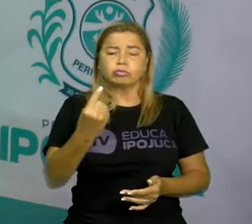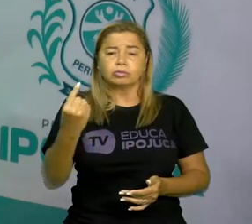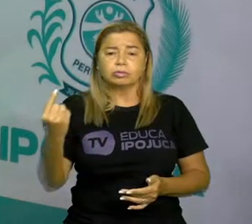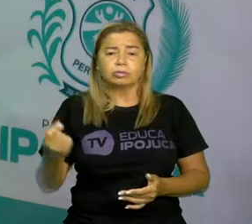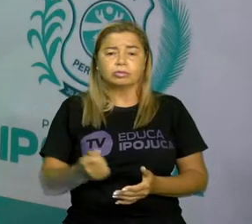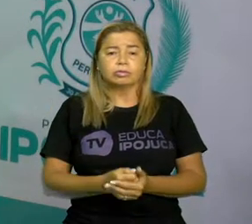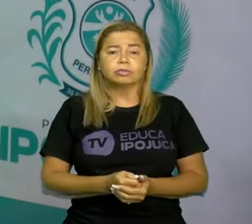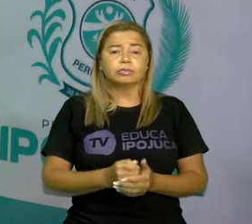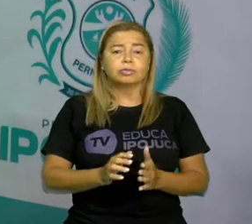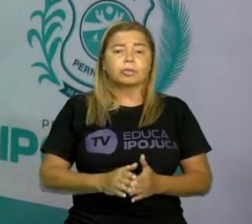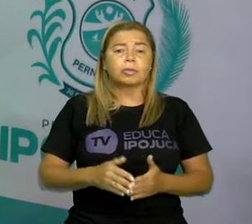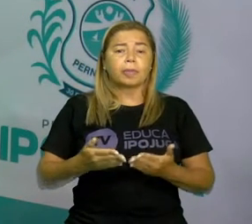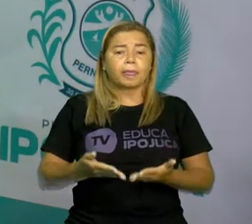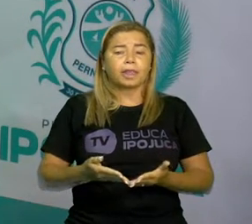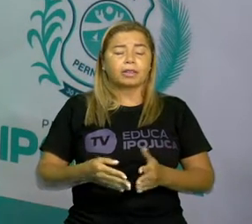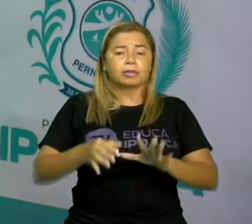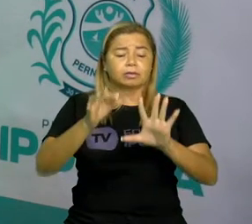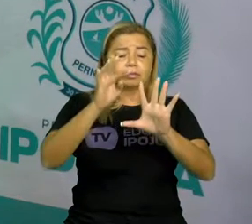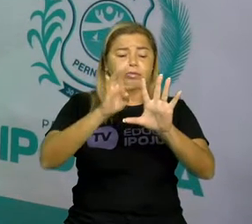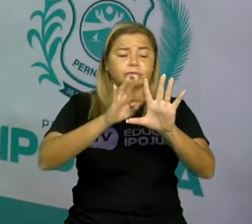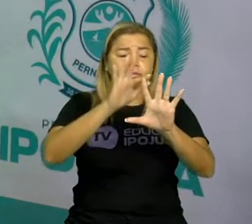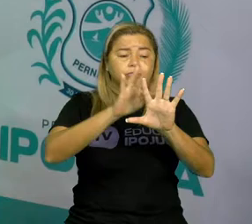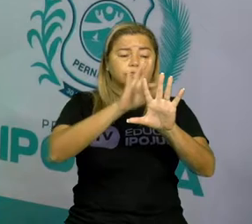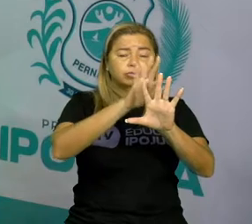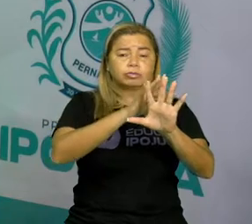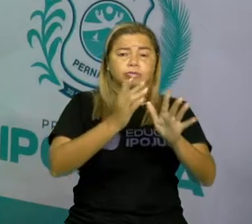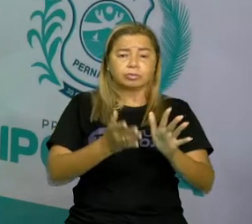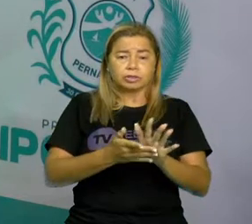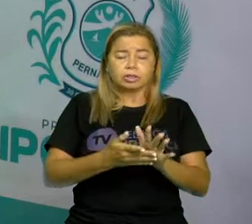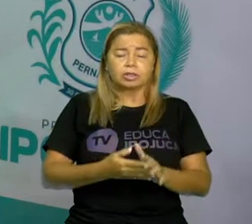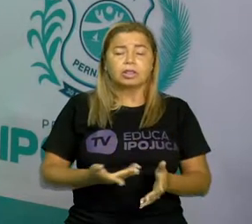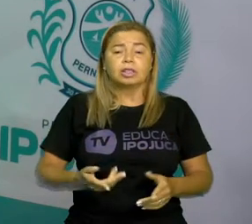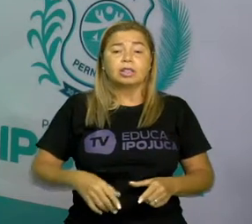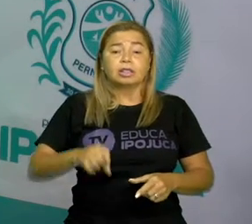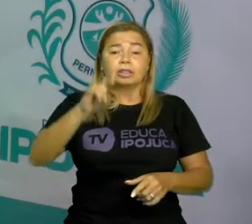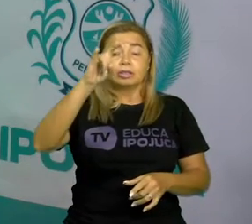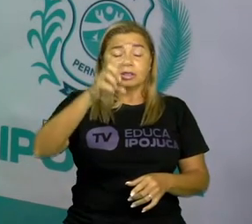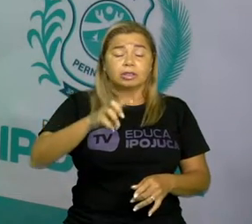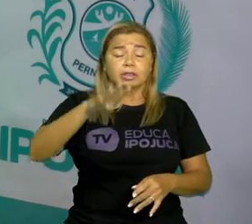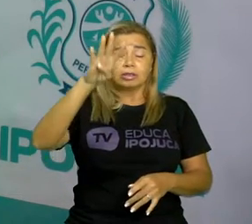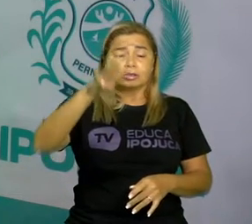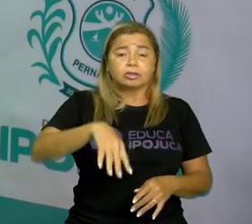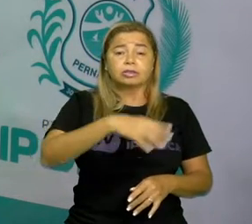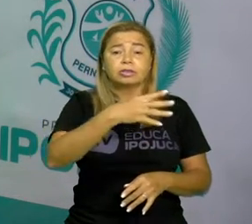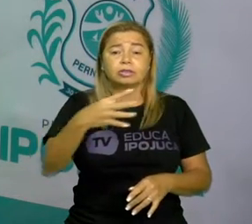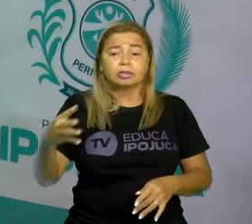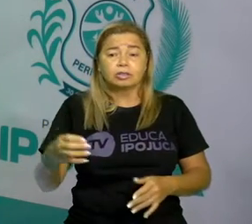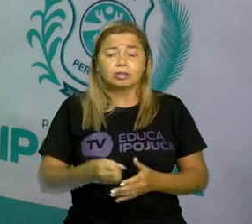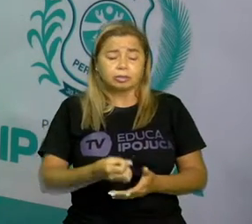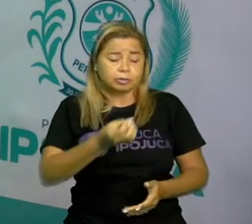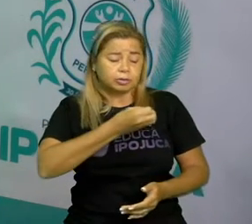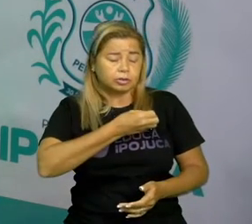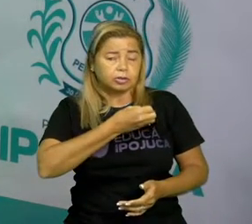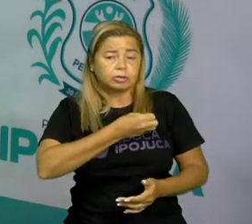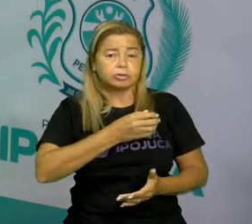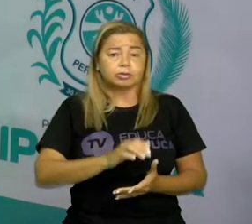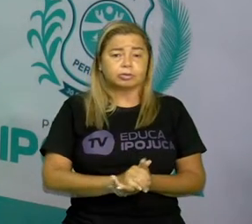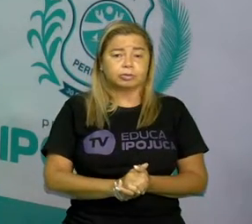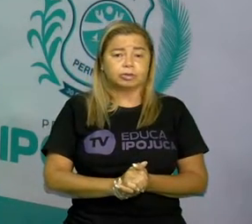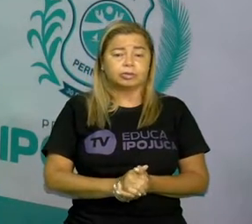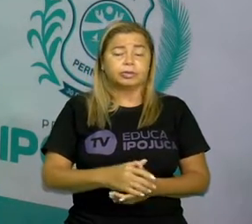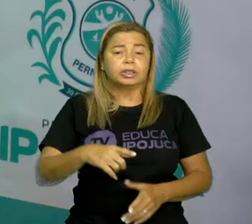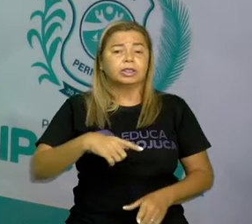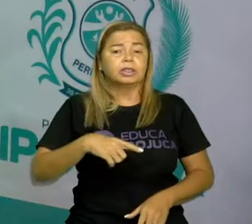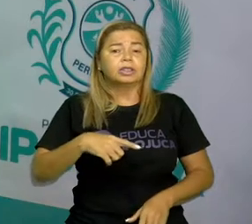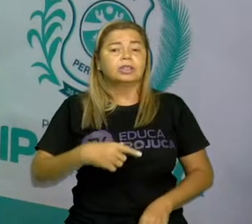cada pino equivale a uma posição no sistema de numeração. Nós podemos observar aqui, ó,